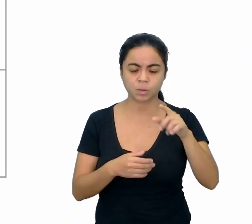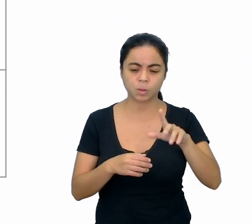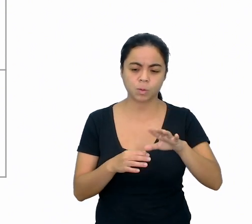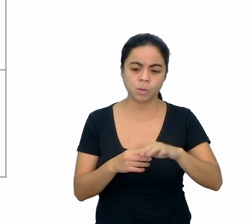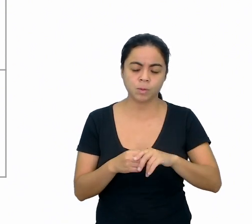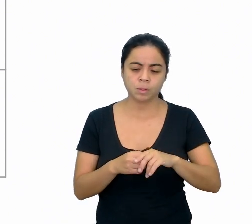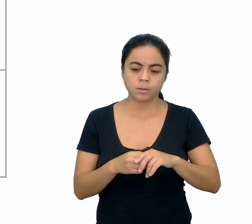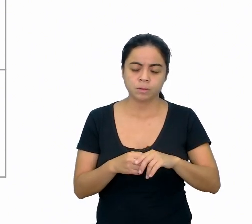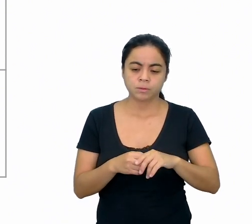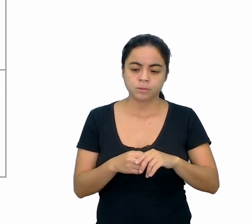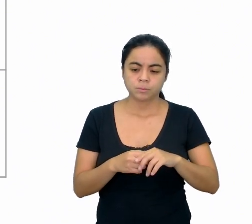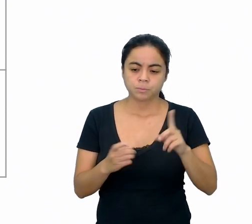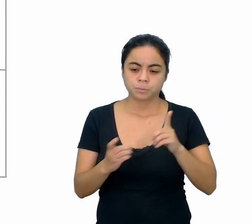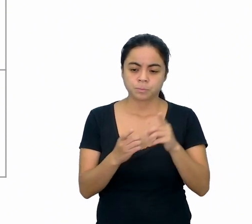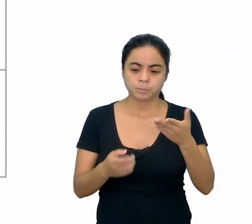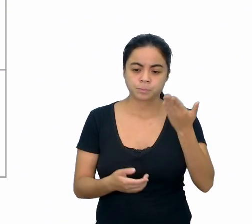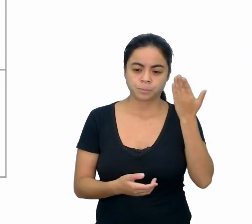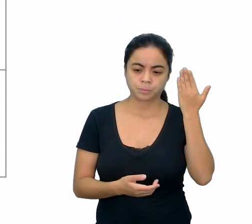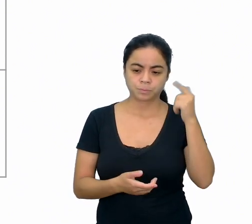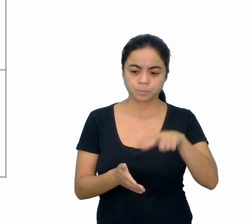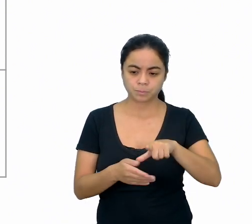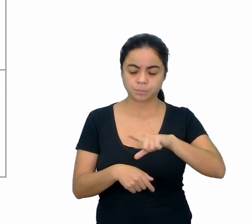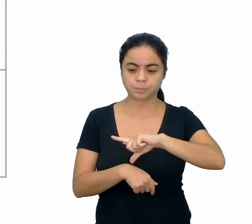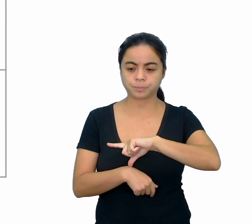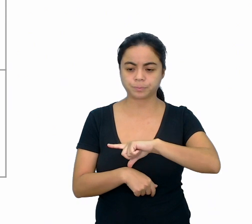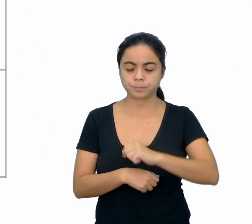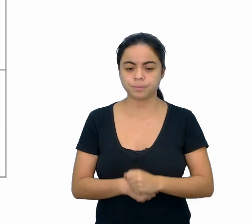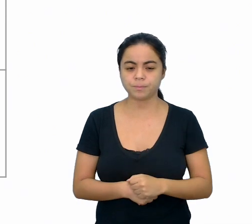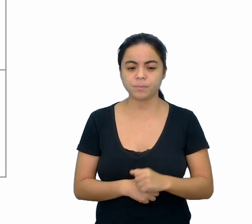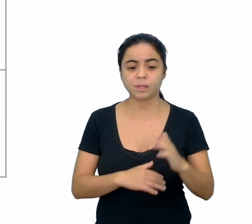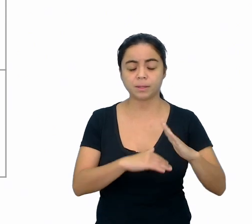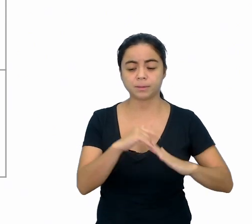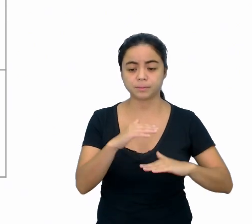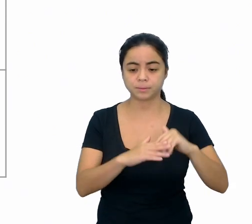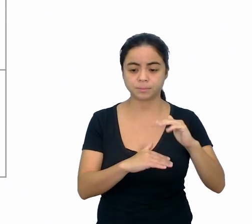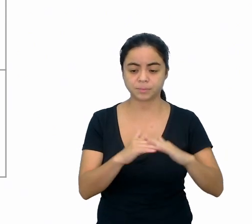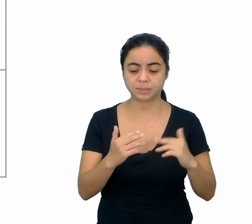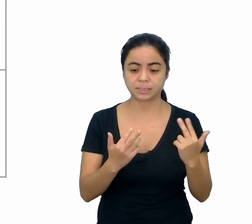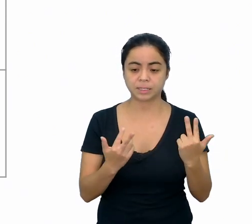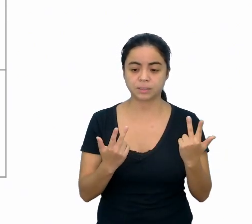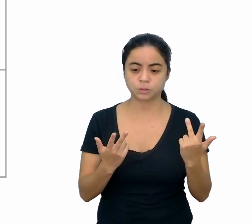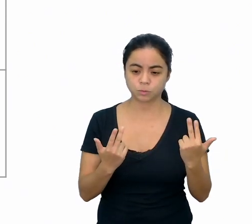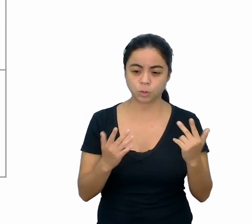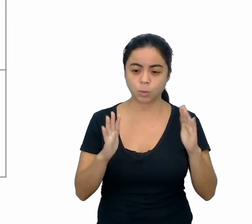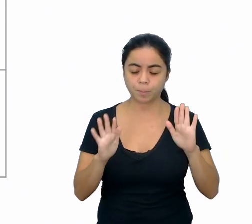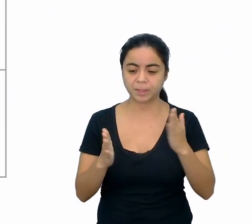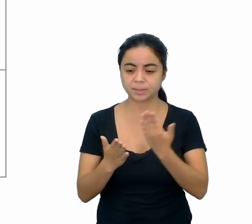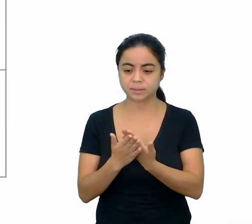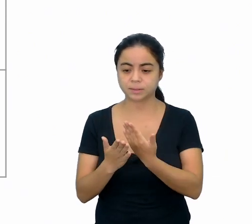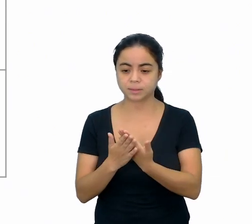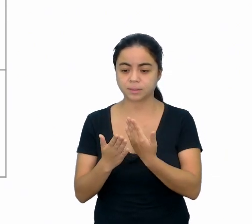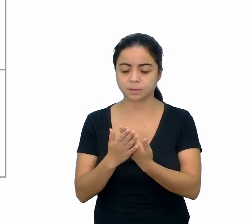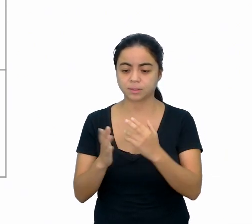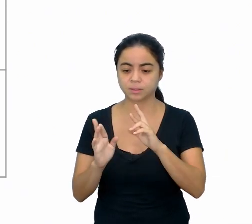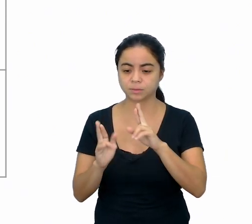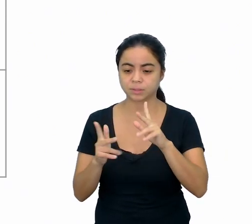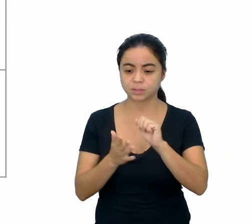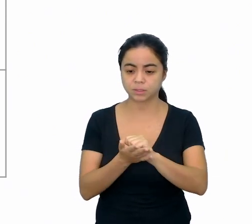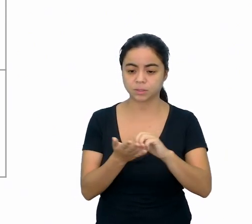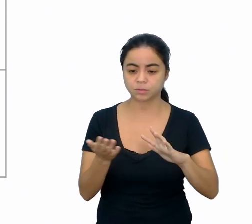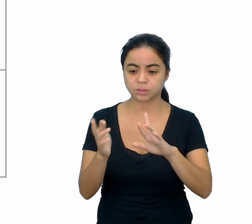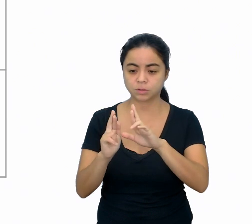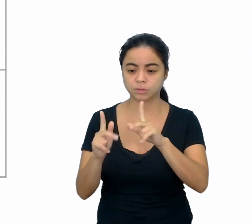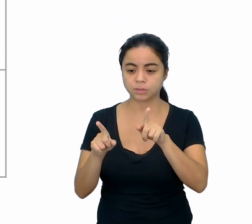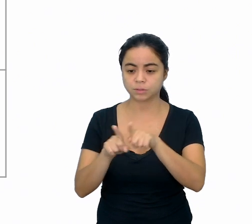anterior sobre a mesma habilidade ser convocada em diferentes aulas e atividades. Pois bem, como